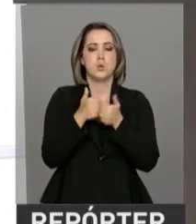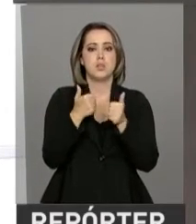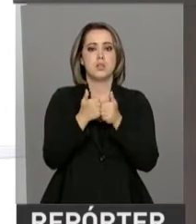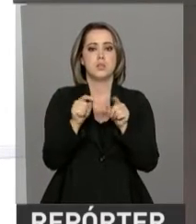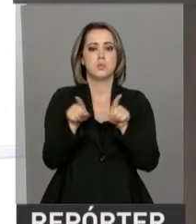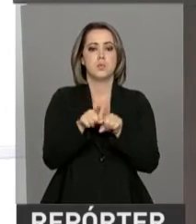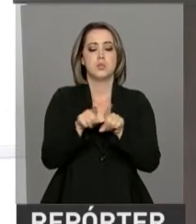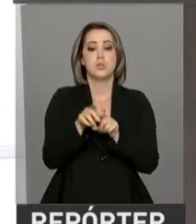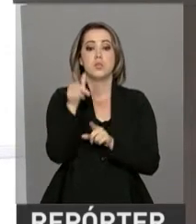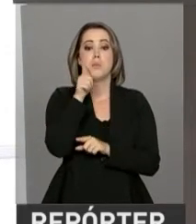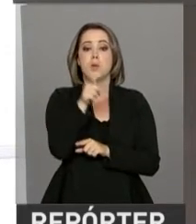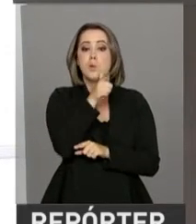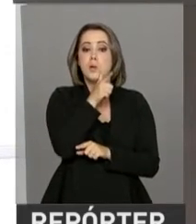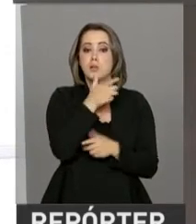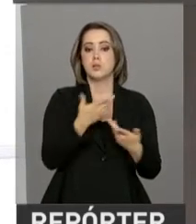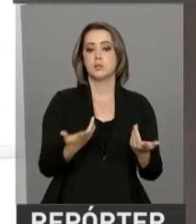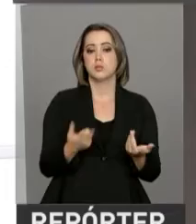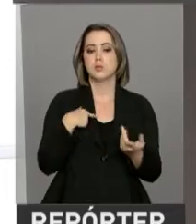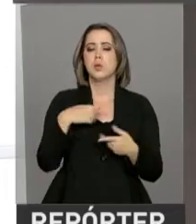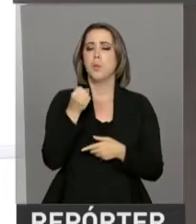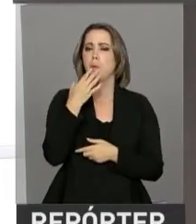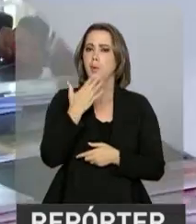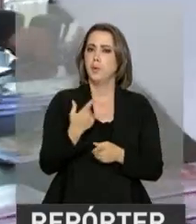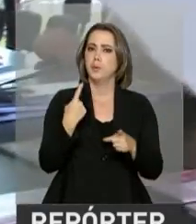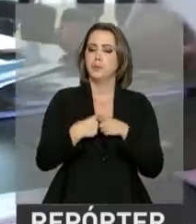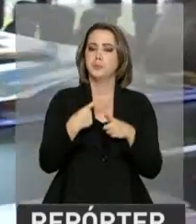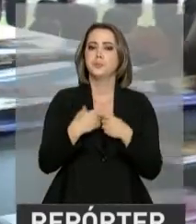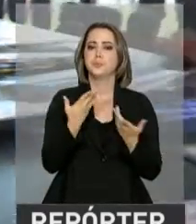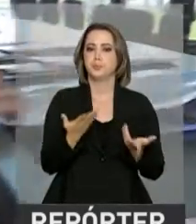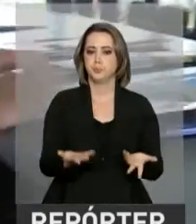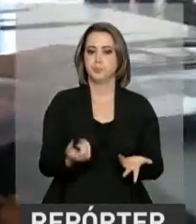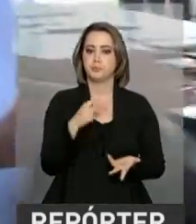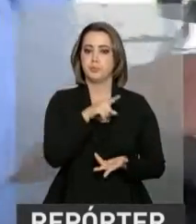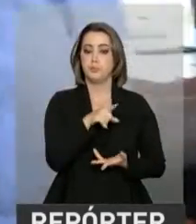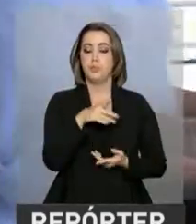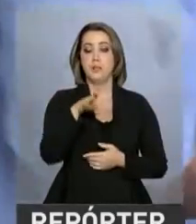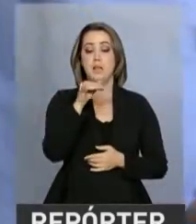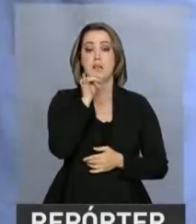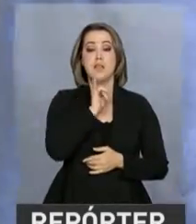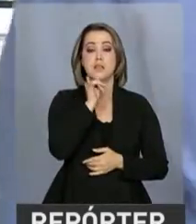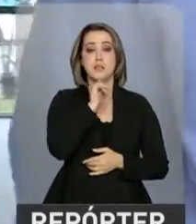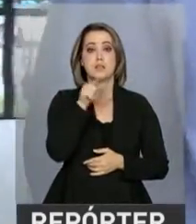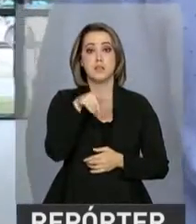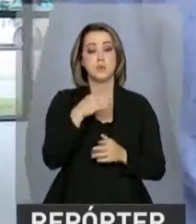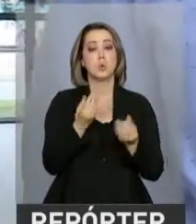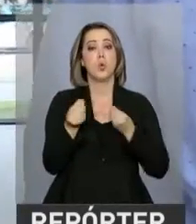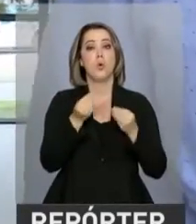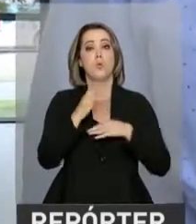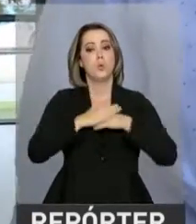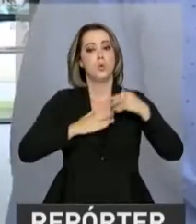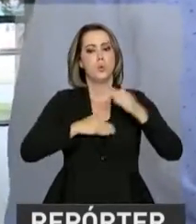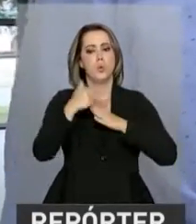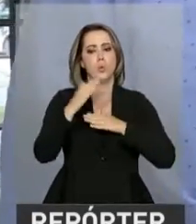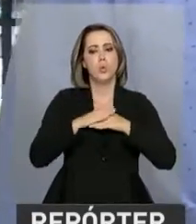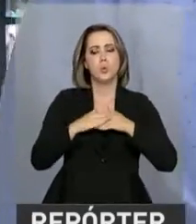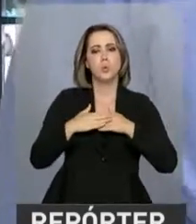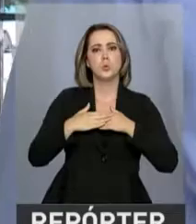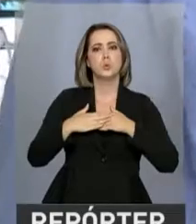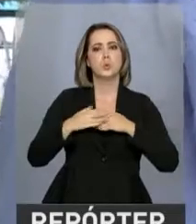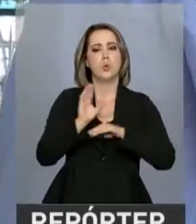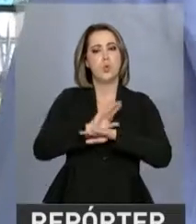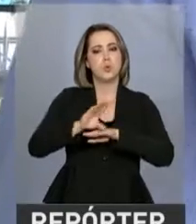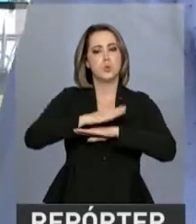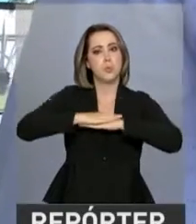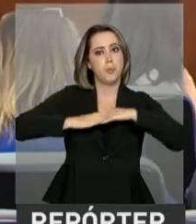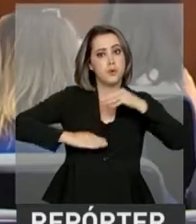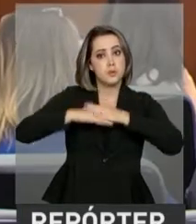também. Então, eu acho que foi muito bom por conta disso. Pablo é exemplo de como um curso profissionalizante ajuda na hora de entrar no mercado